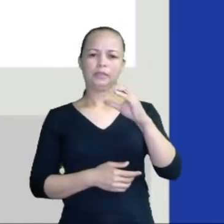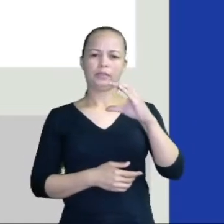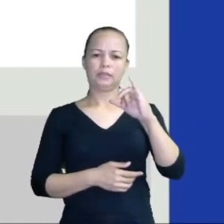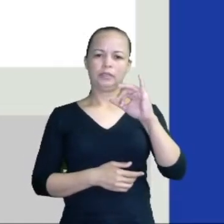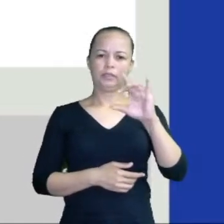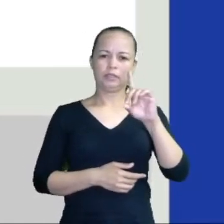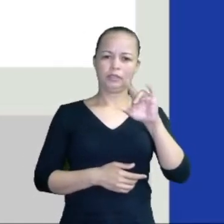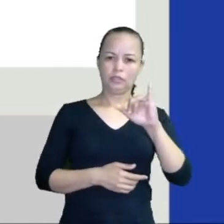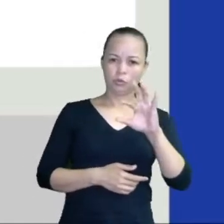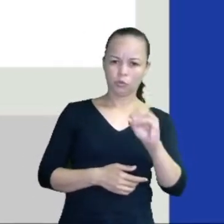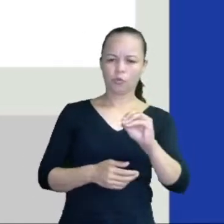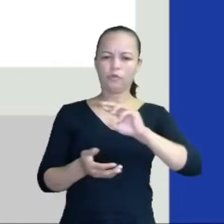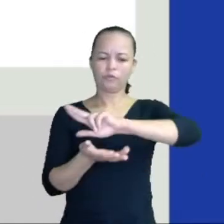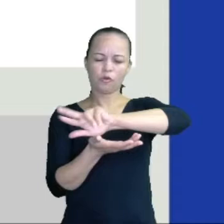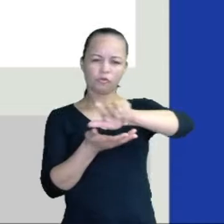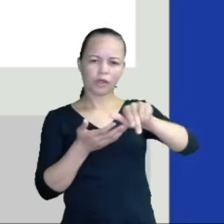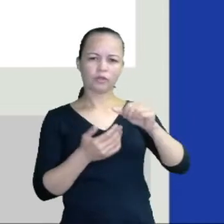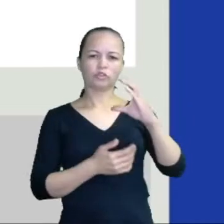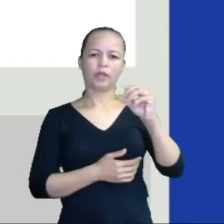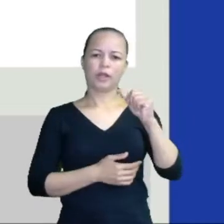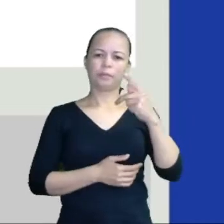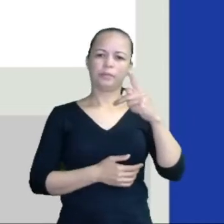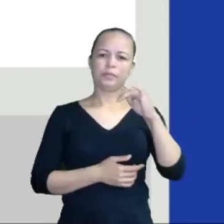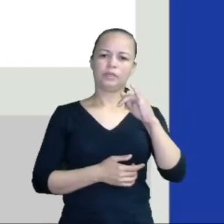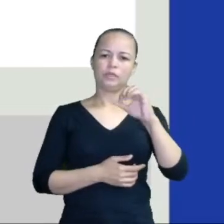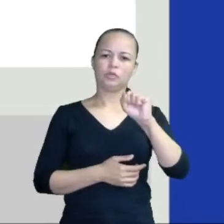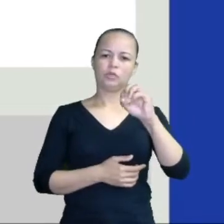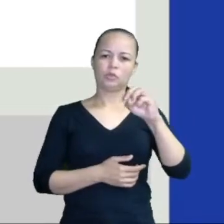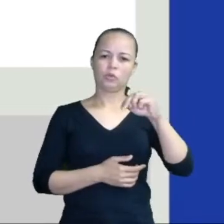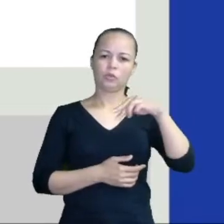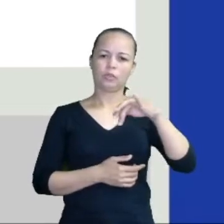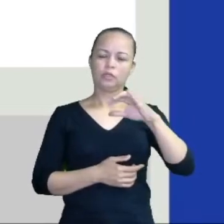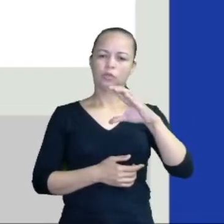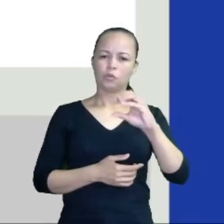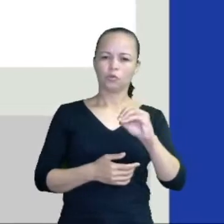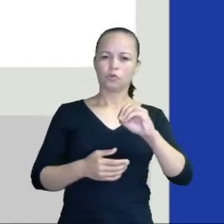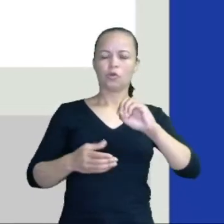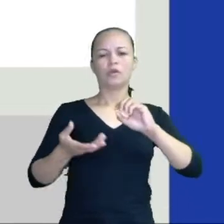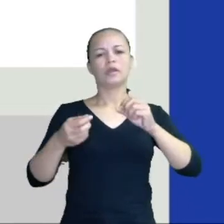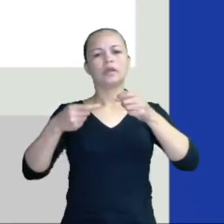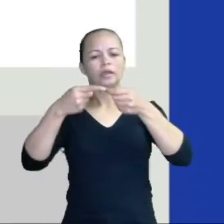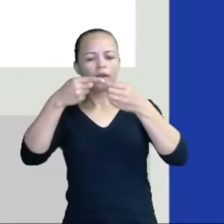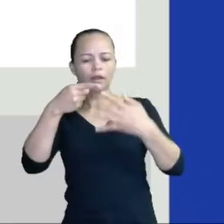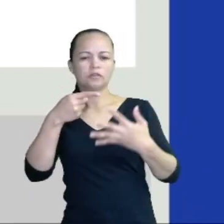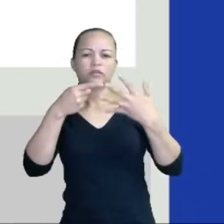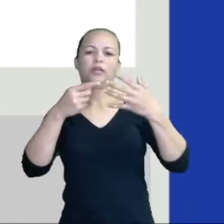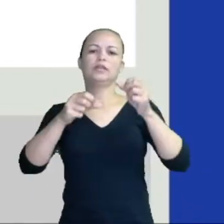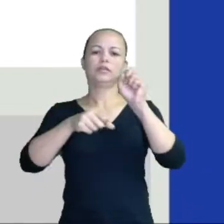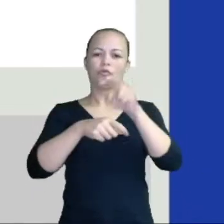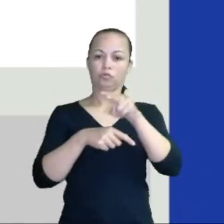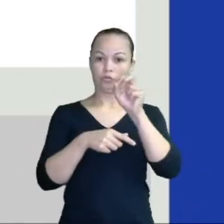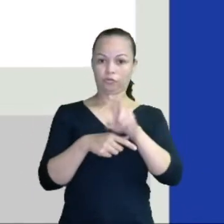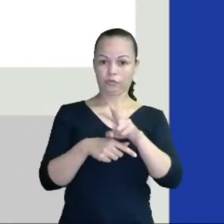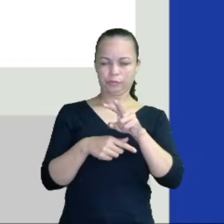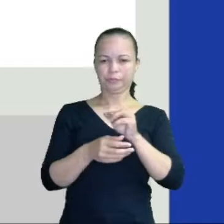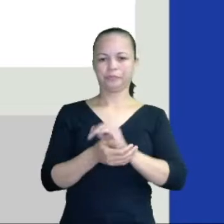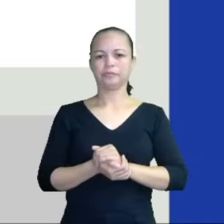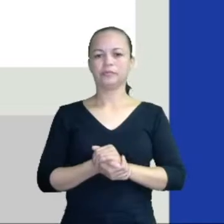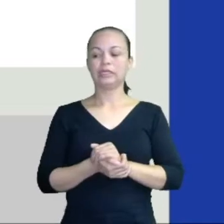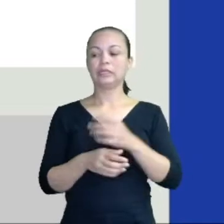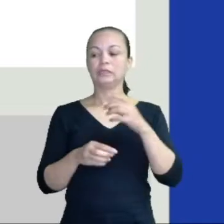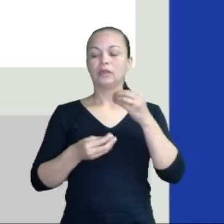vários capsômetros e pode ser usado como forma de classificação dos vírus. De acordo com